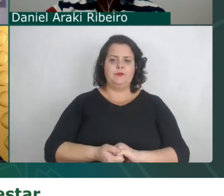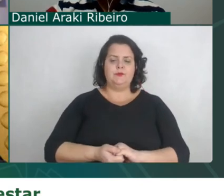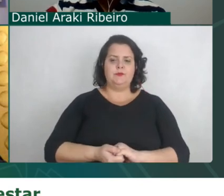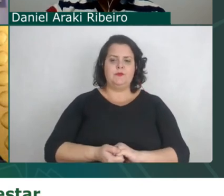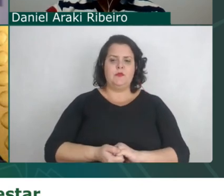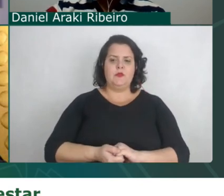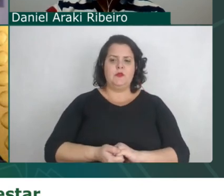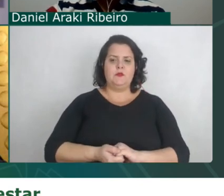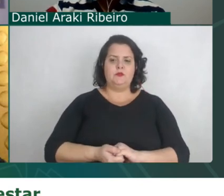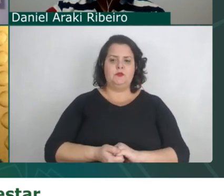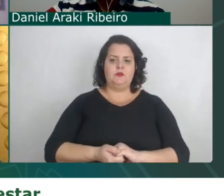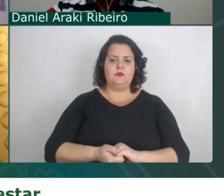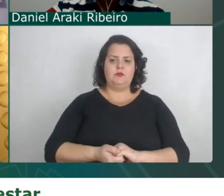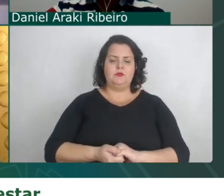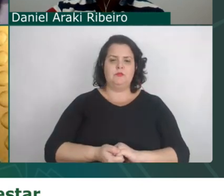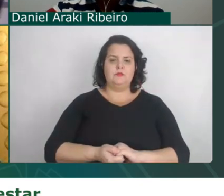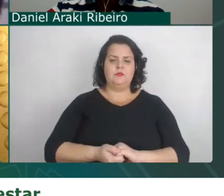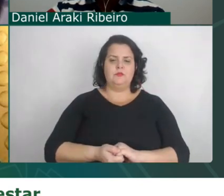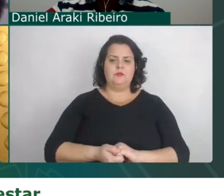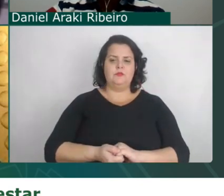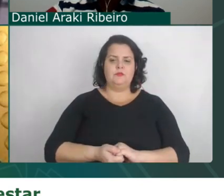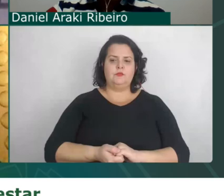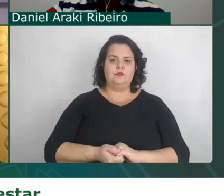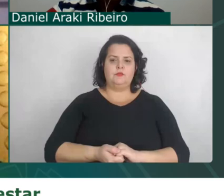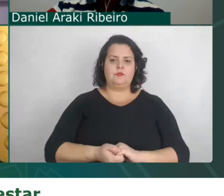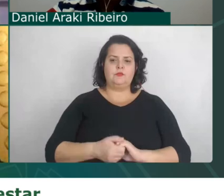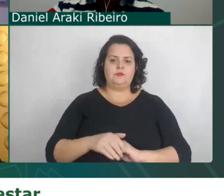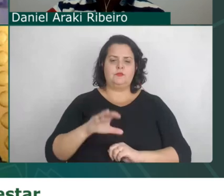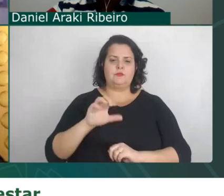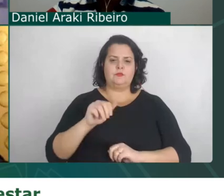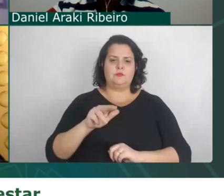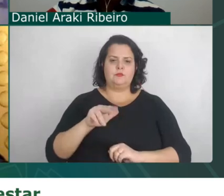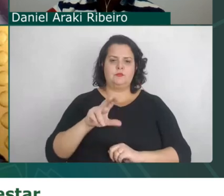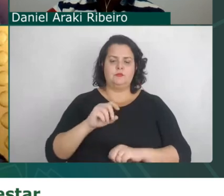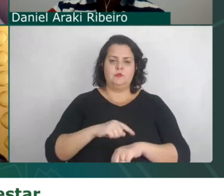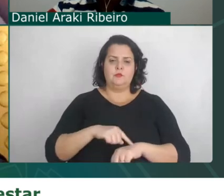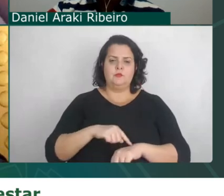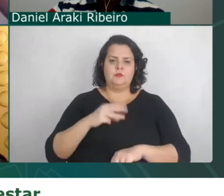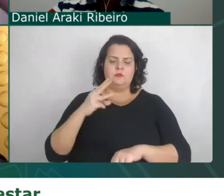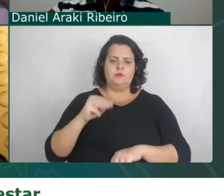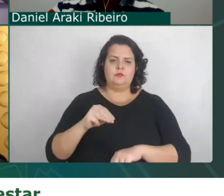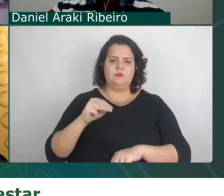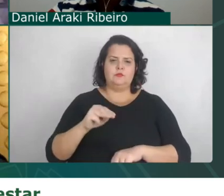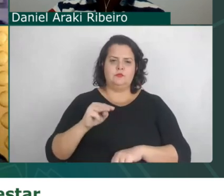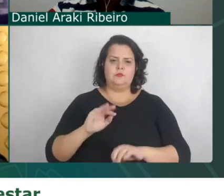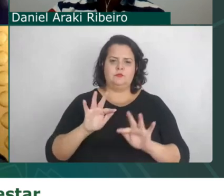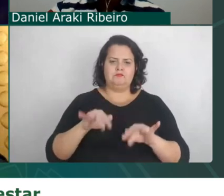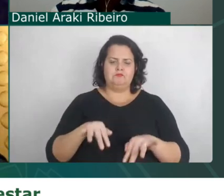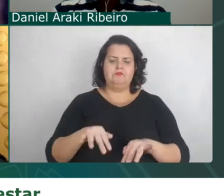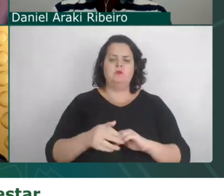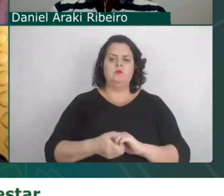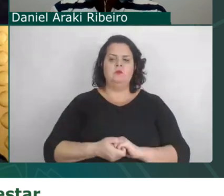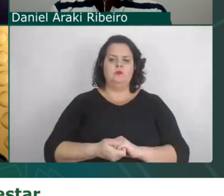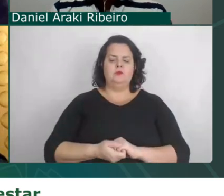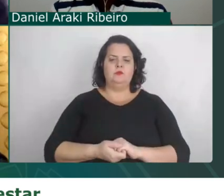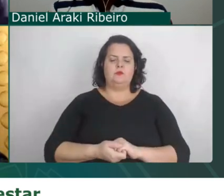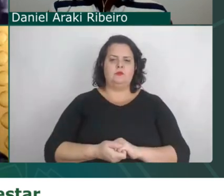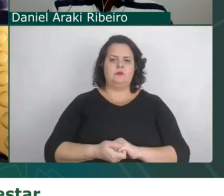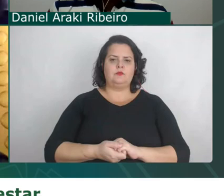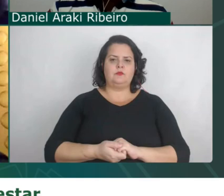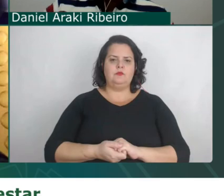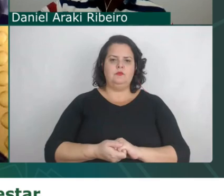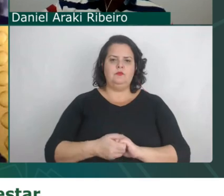Não, eu queria também, se o Camilo puder, tem mais 3 minutinhos aqui para a nossa sessão. Então, Camilo, eu vou tentar ser breve